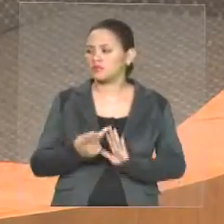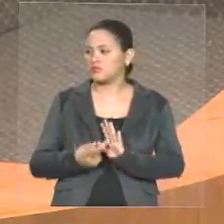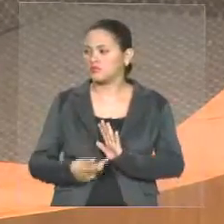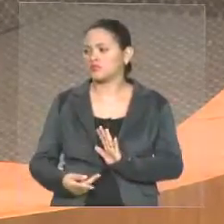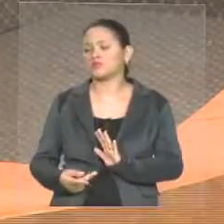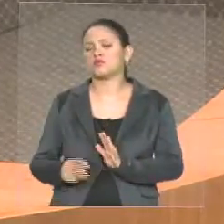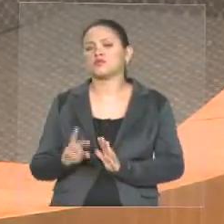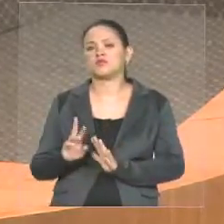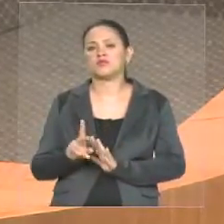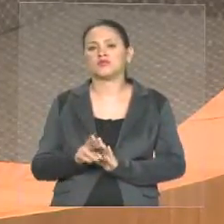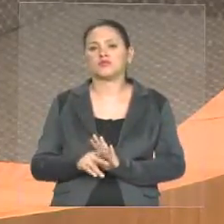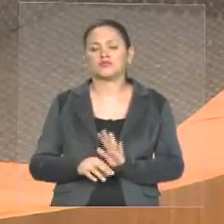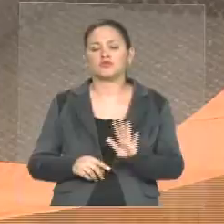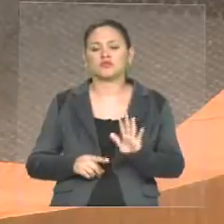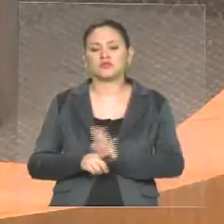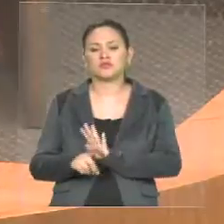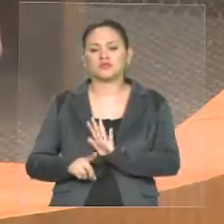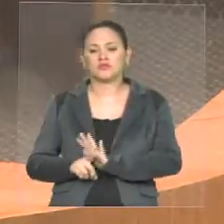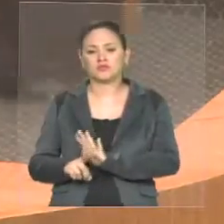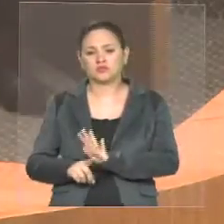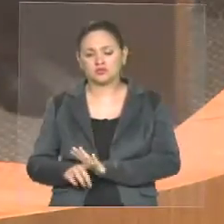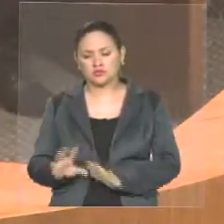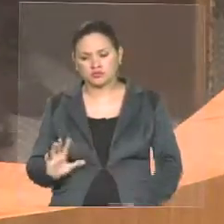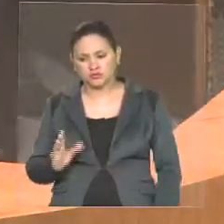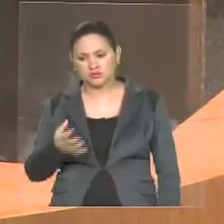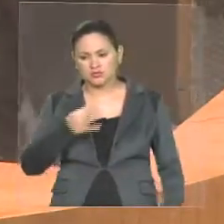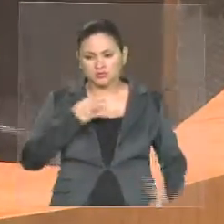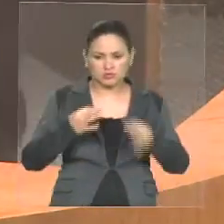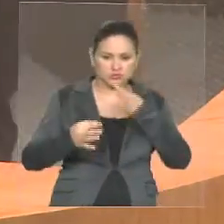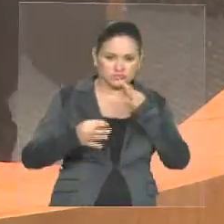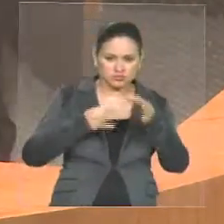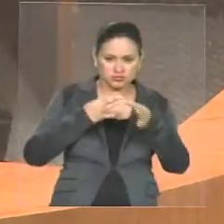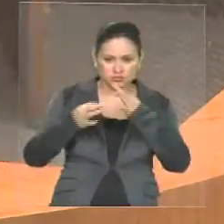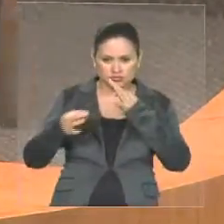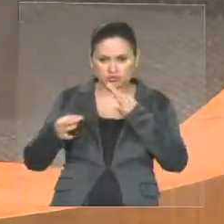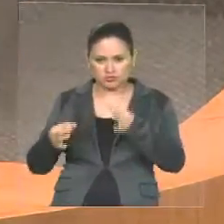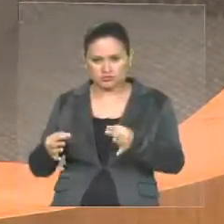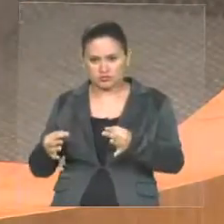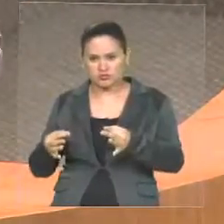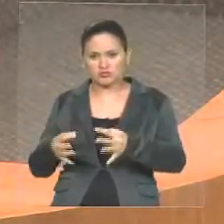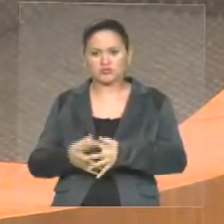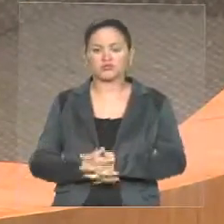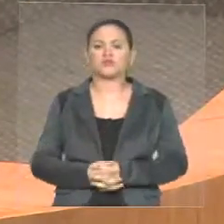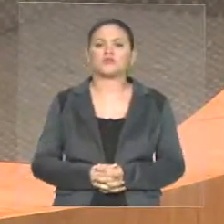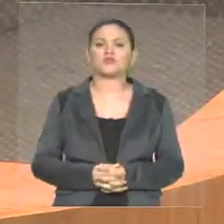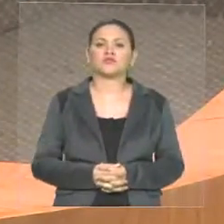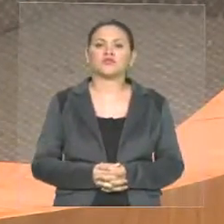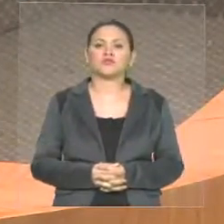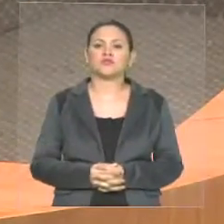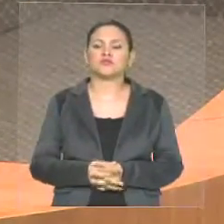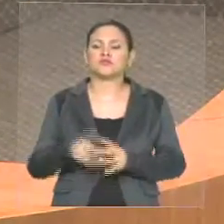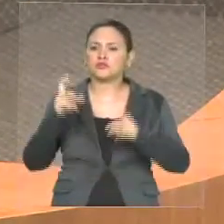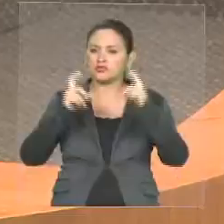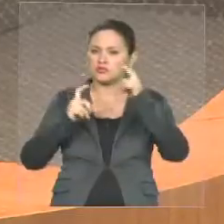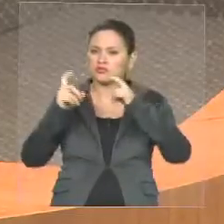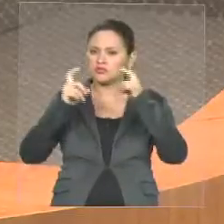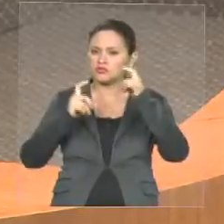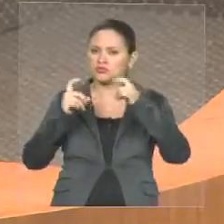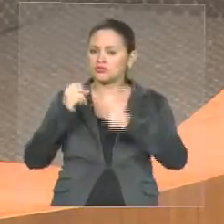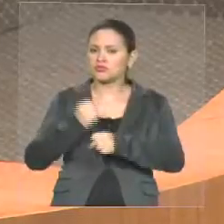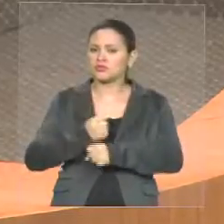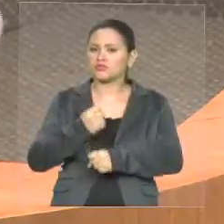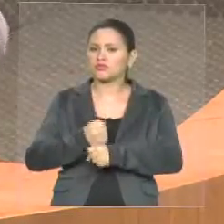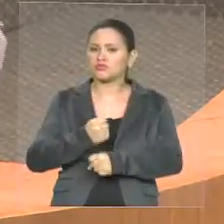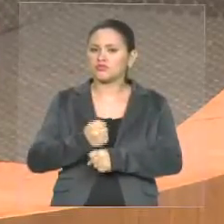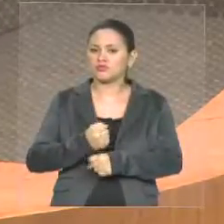vários questionamentos foram feitos, sugestões foram dadas, o arquiteto levou a preocupação com a obra está em